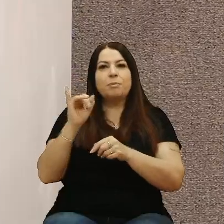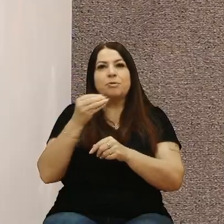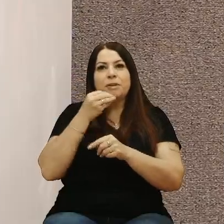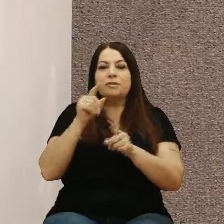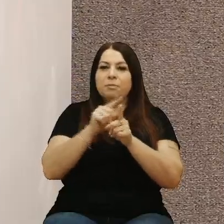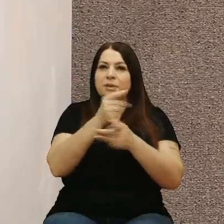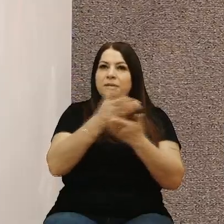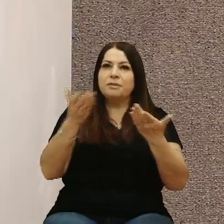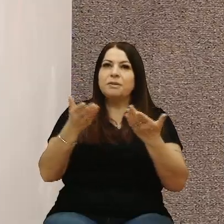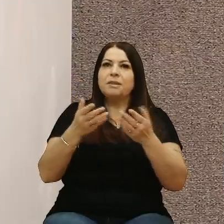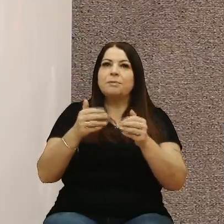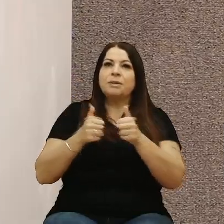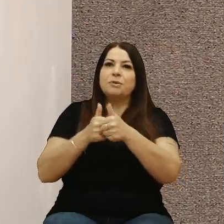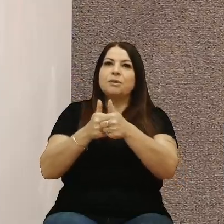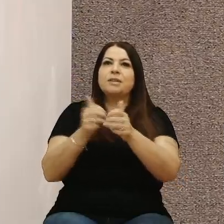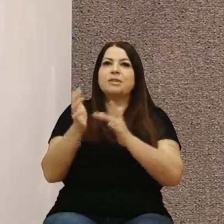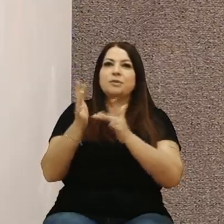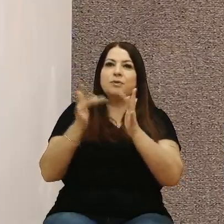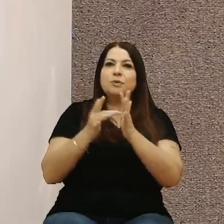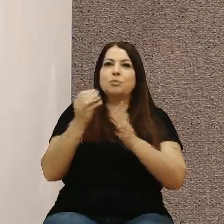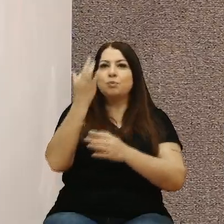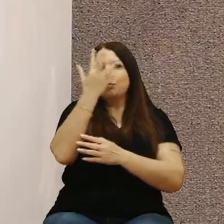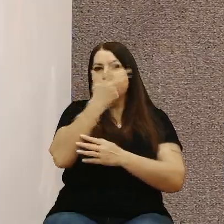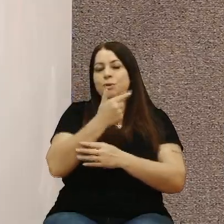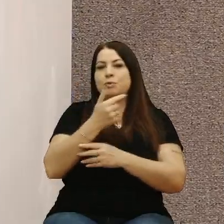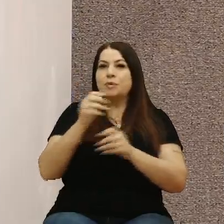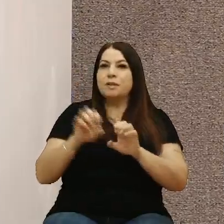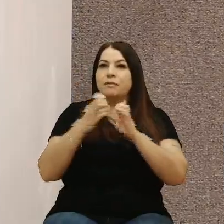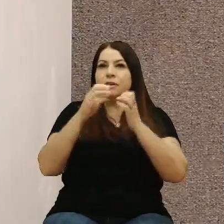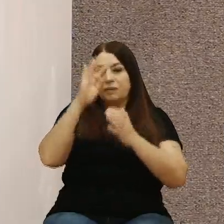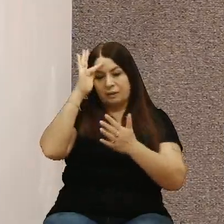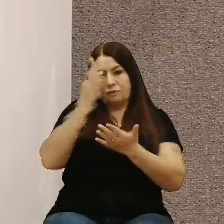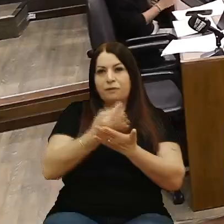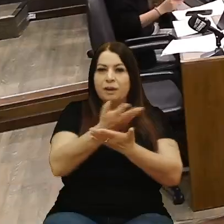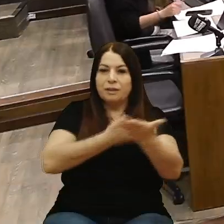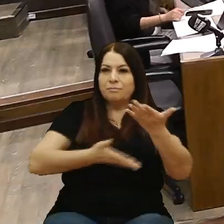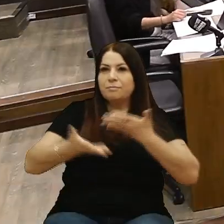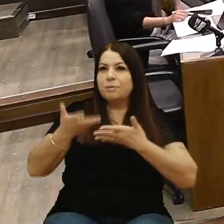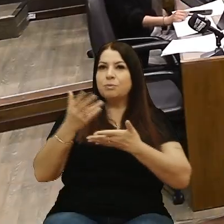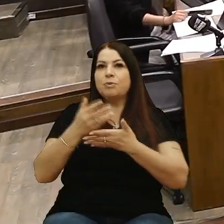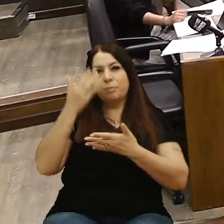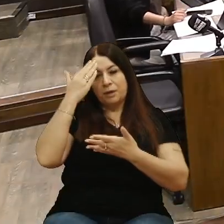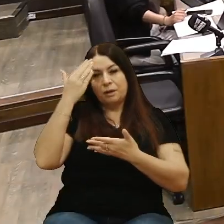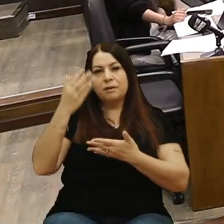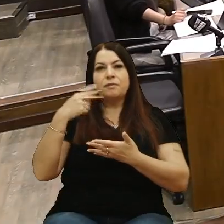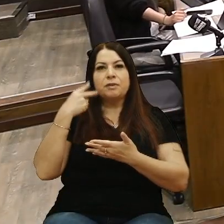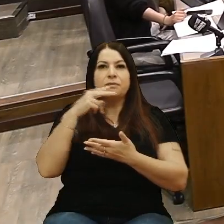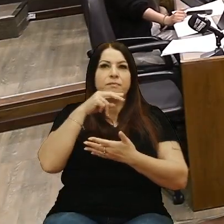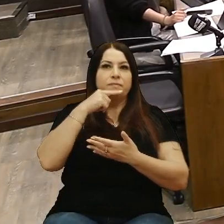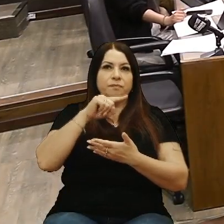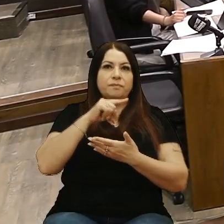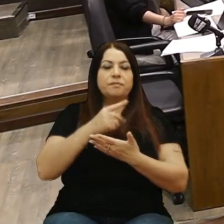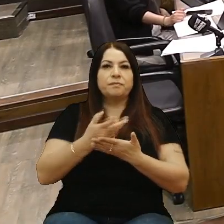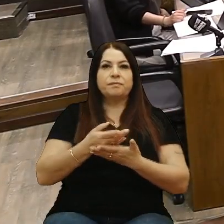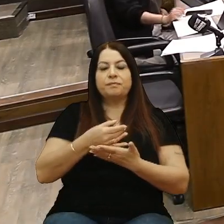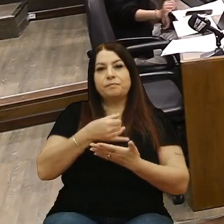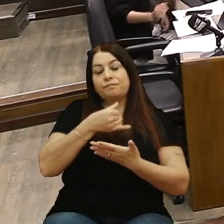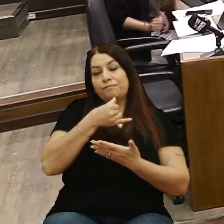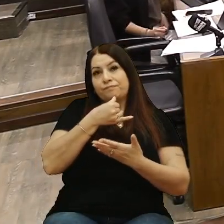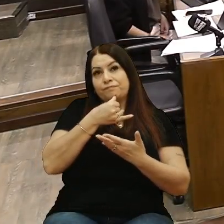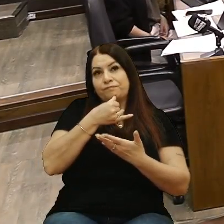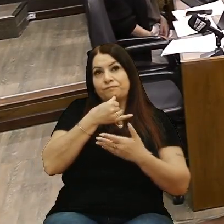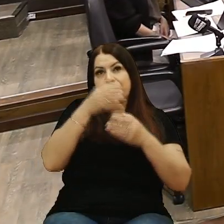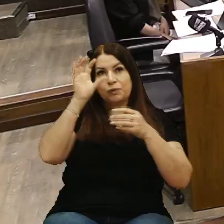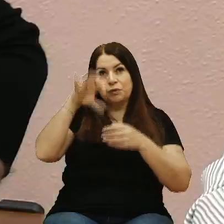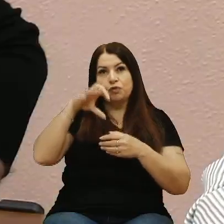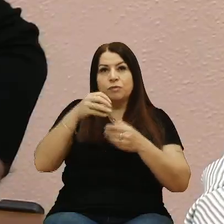parabenizar todos os cristãos de Caxias do Sul por esse belíssimo evento de fé e comunhão. Obrigado. Obrigado, vereador Caleb Garbim. Infelizmente, a chuva